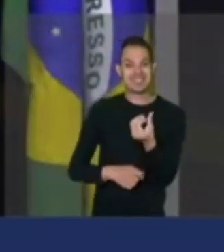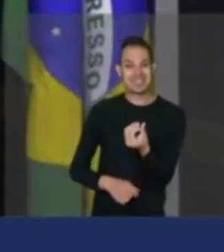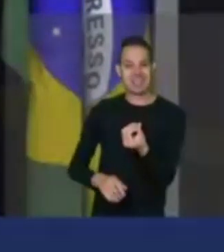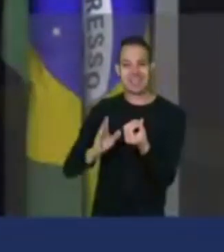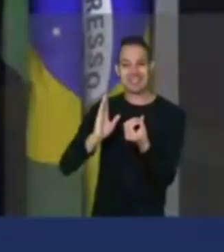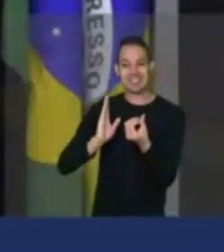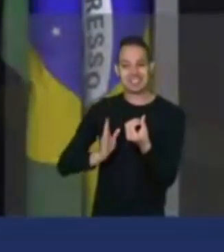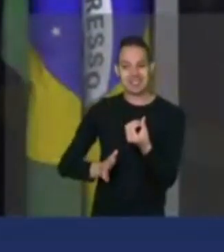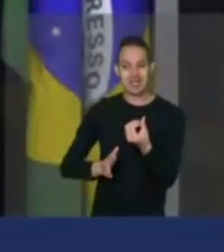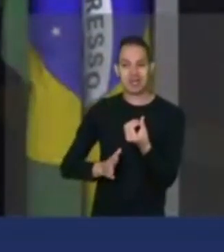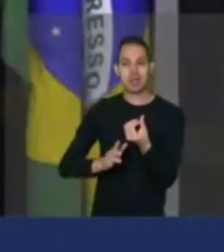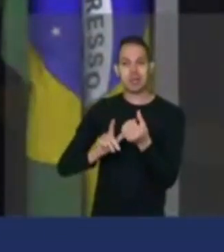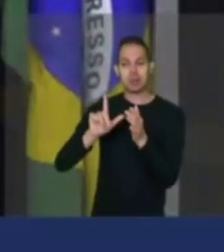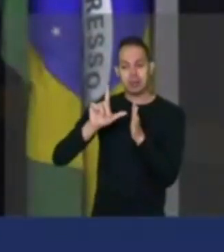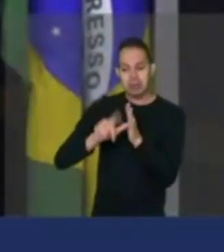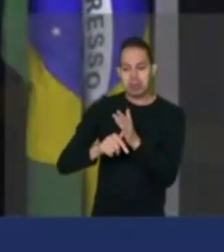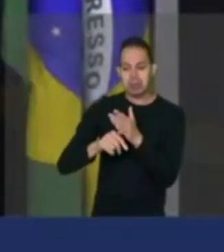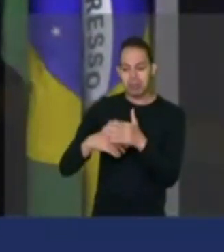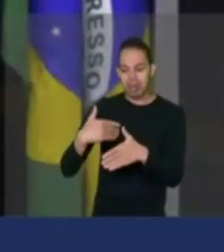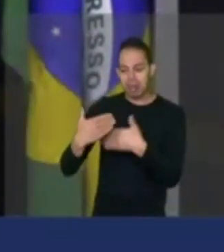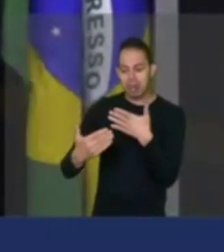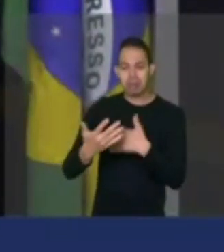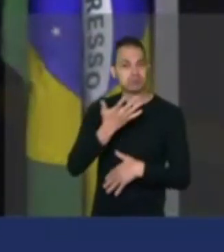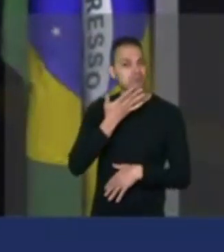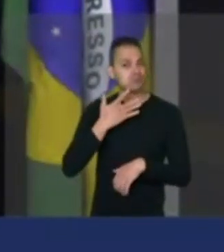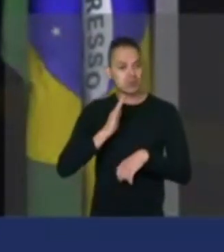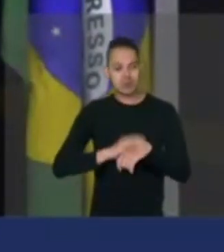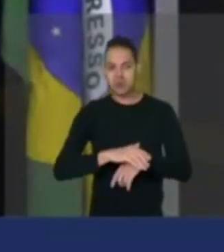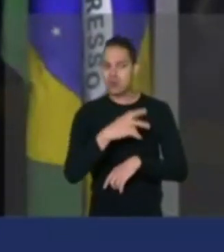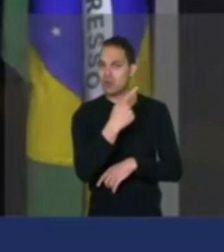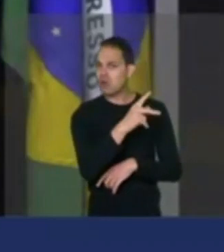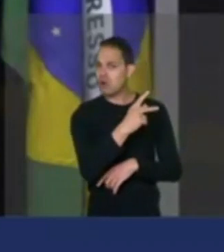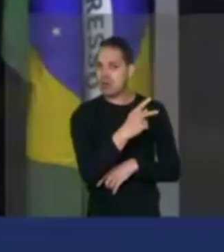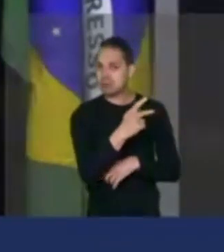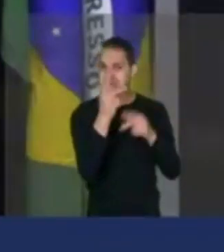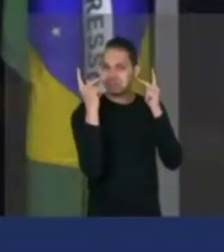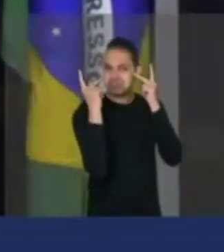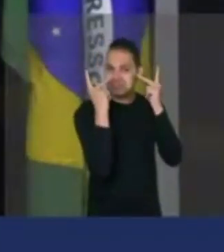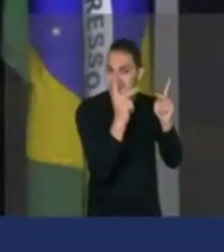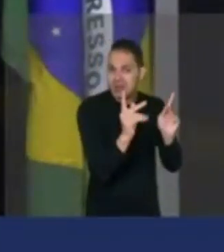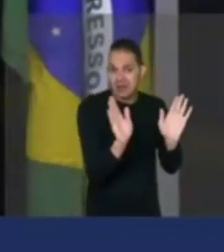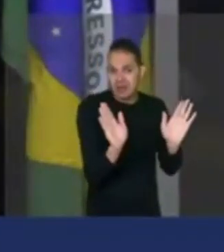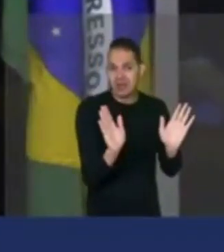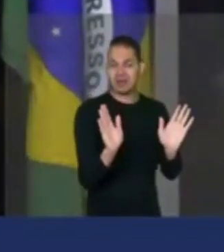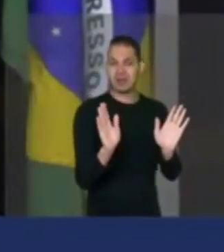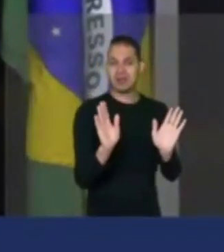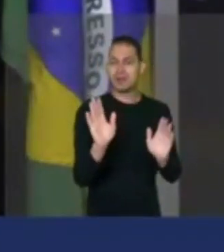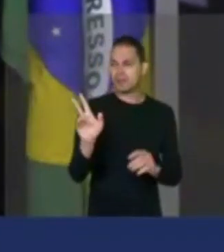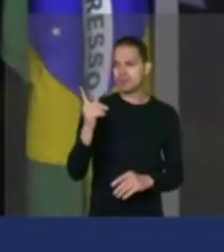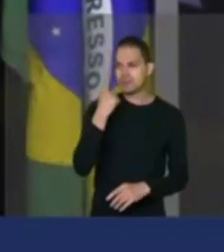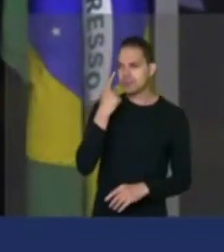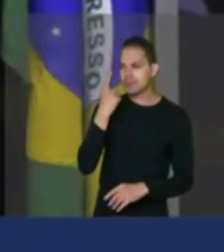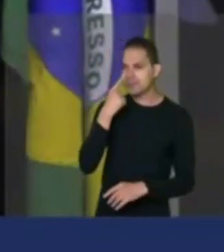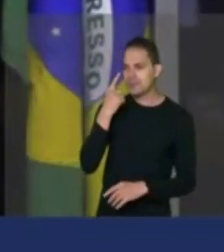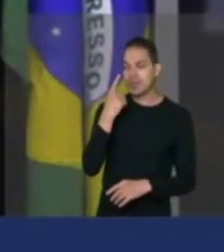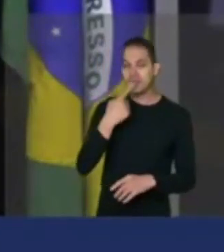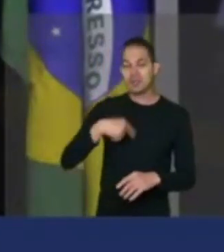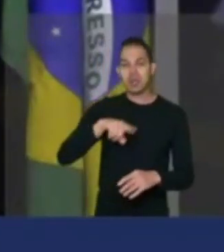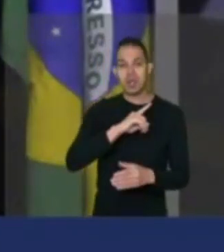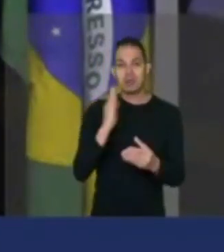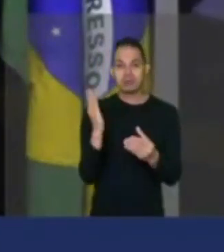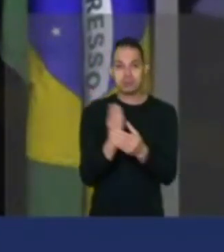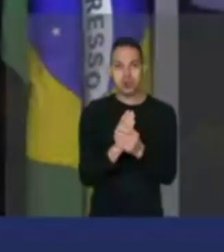Protelou intencionalmente, senhor presidente. Porque, veja bem, quando pedimos vista de um